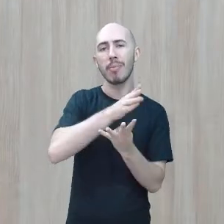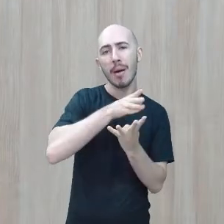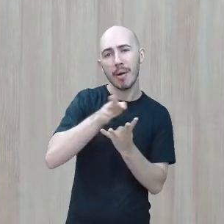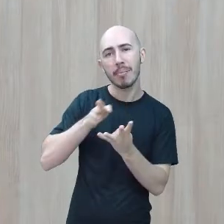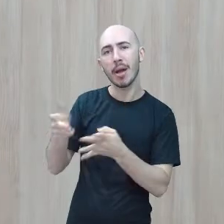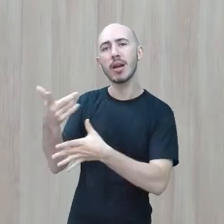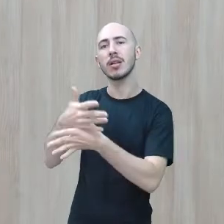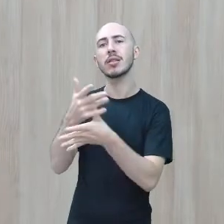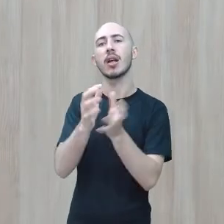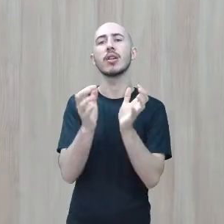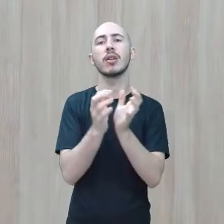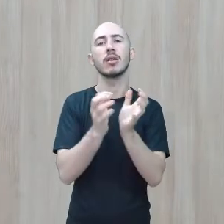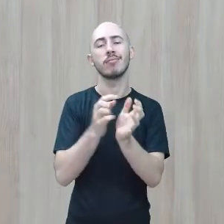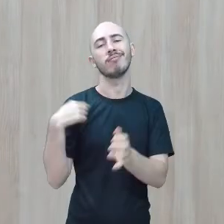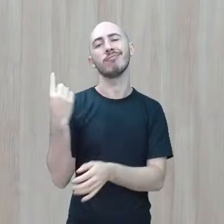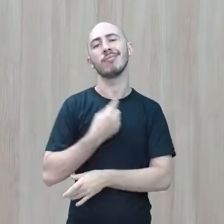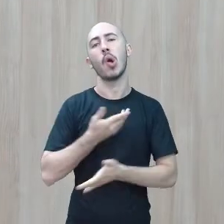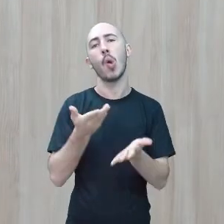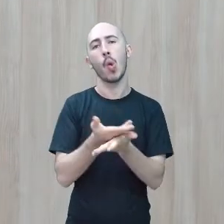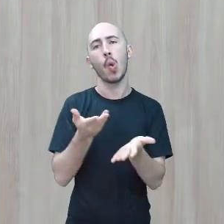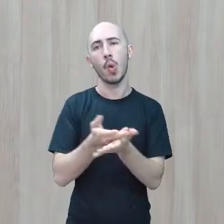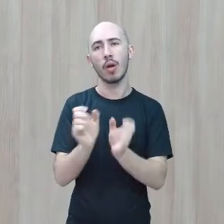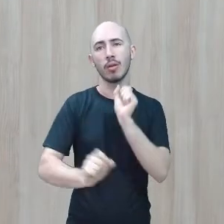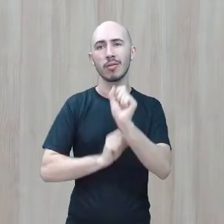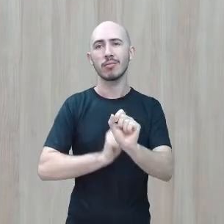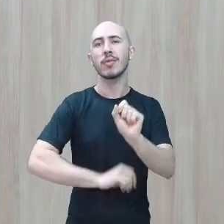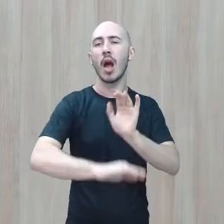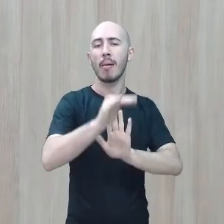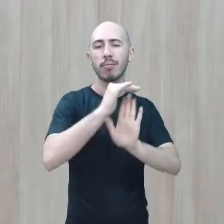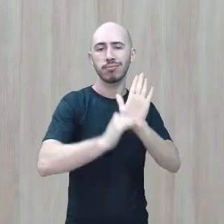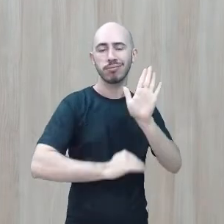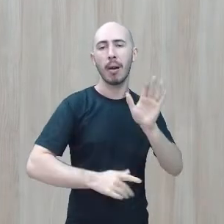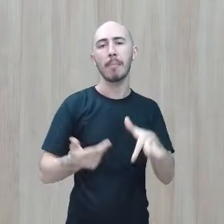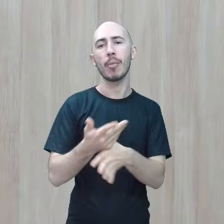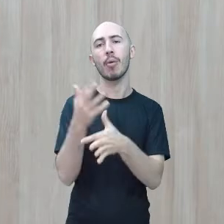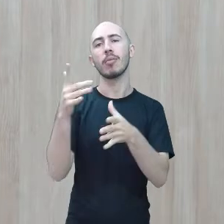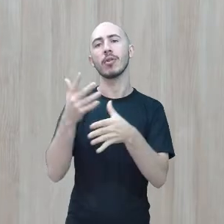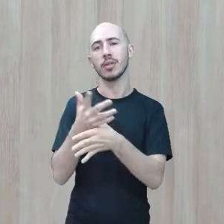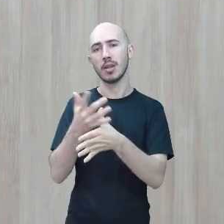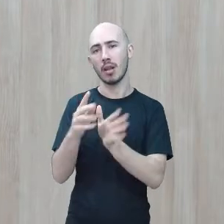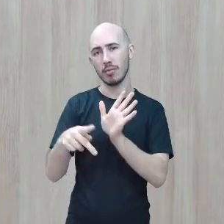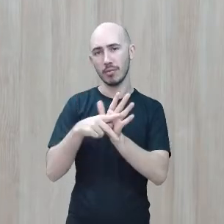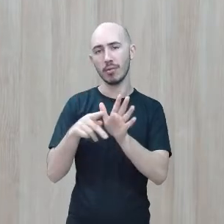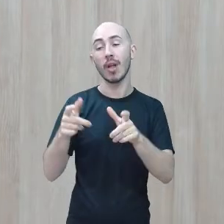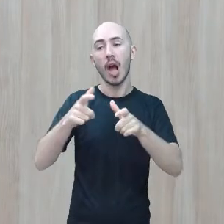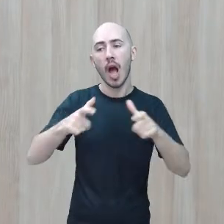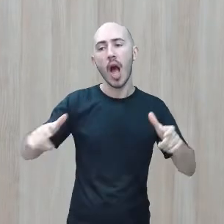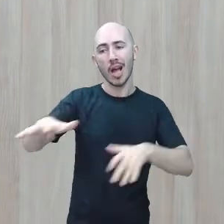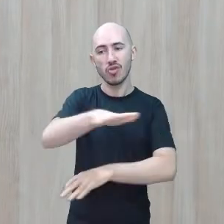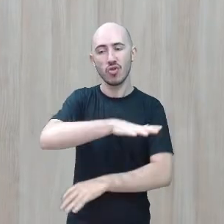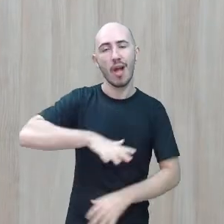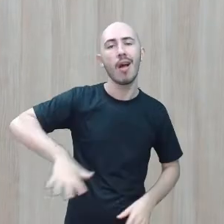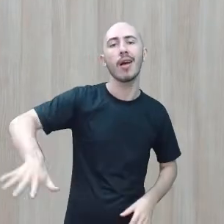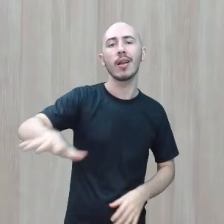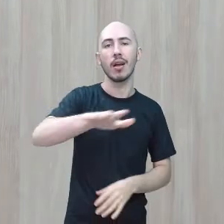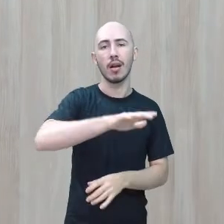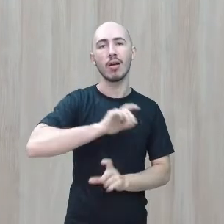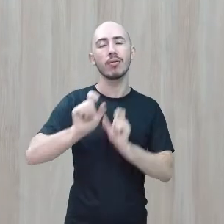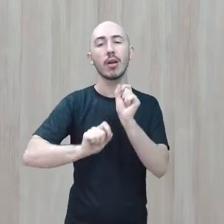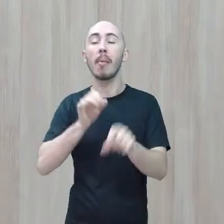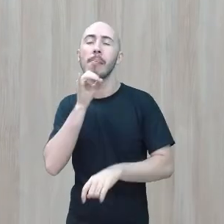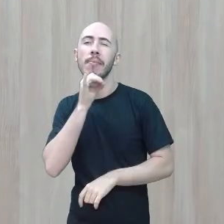gente viu essa questão do Estatuto da Cidade como sendo uma questão macro, né? Como se fosse, vamos usar